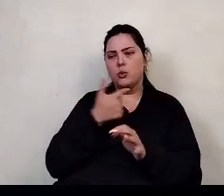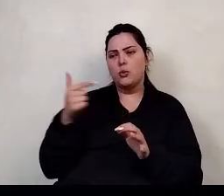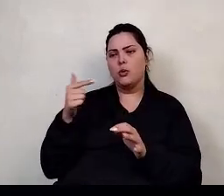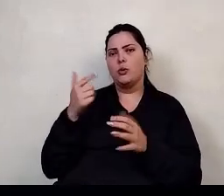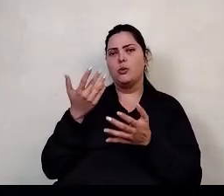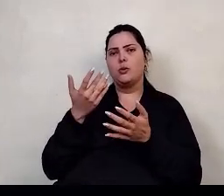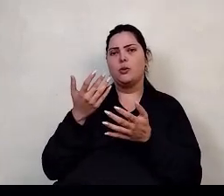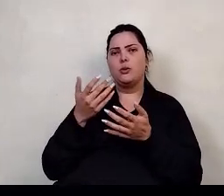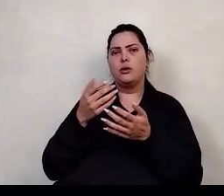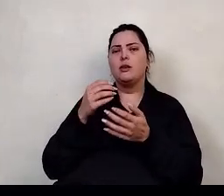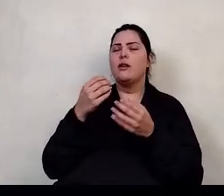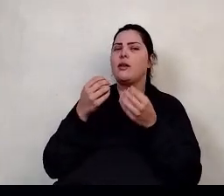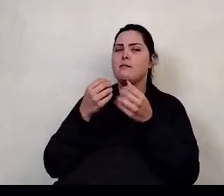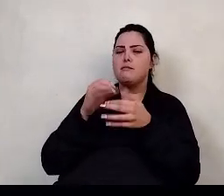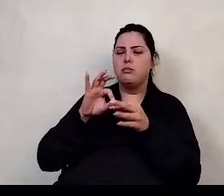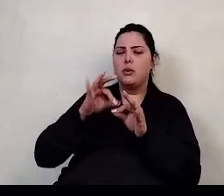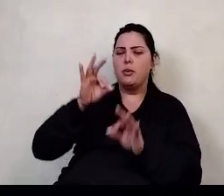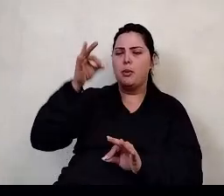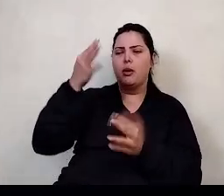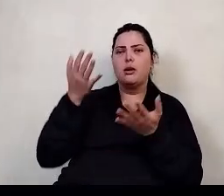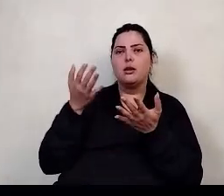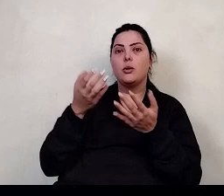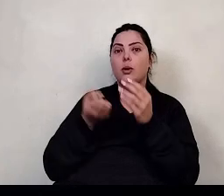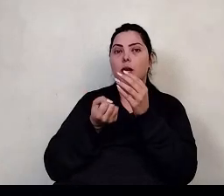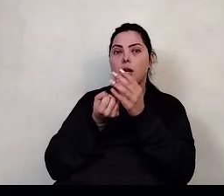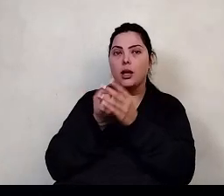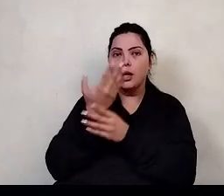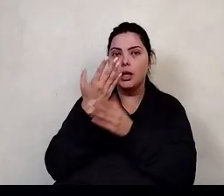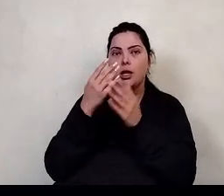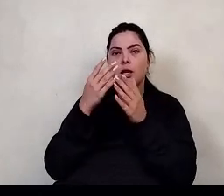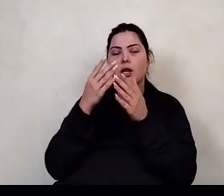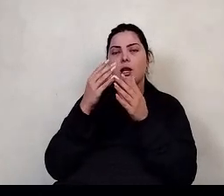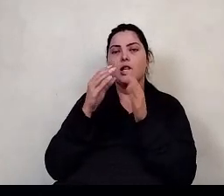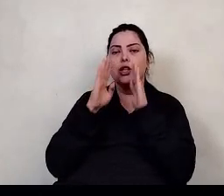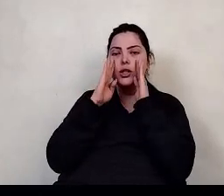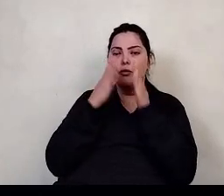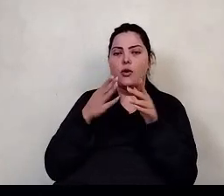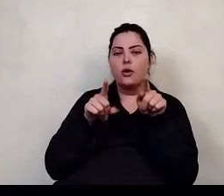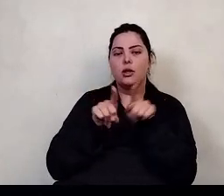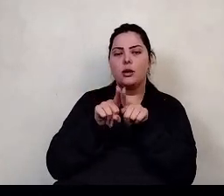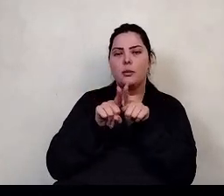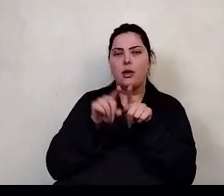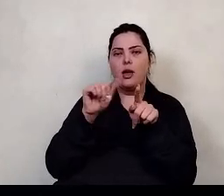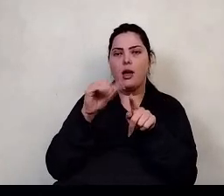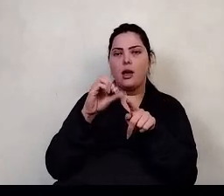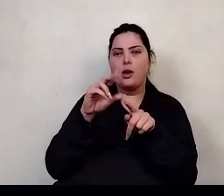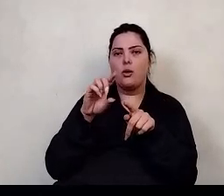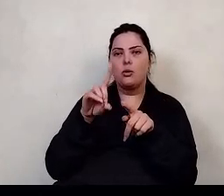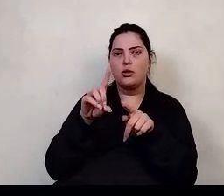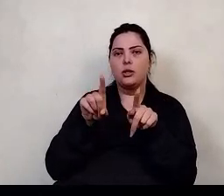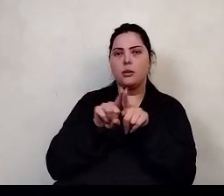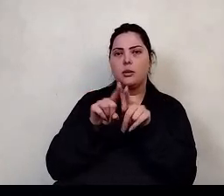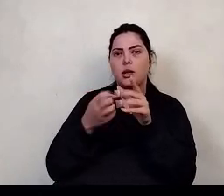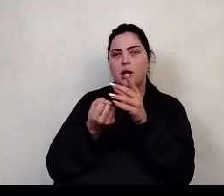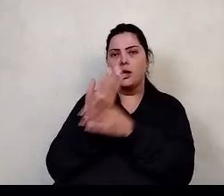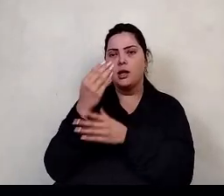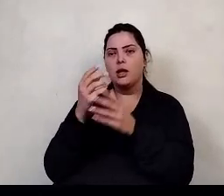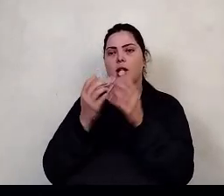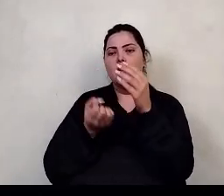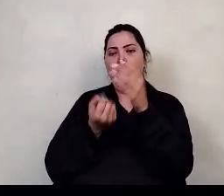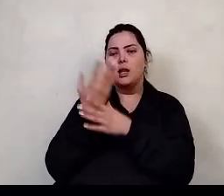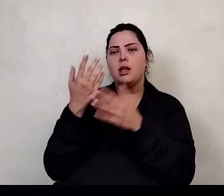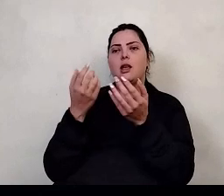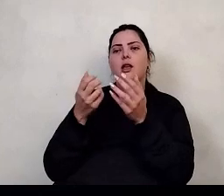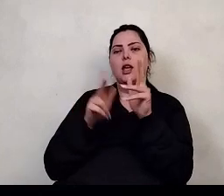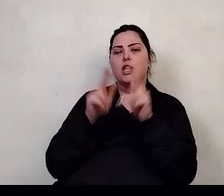ficar muito grande. Tudo bem, crie então um diretório account e depois crie lá um account.create, um account.edit, .remove.